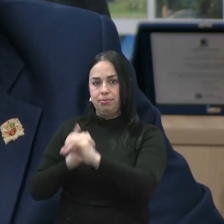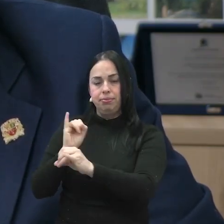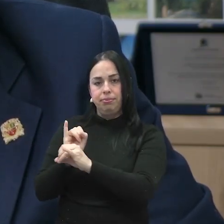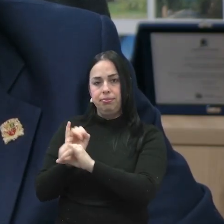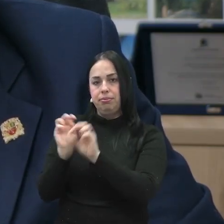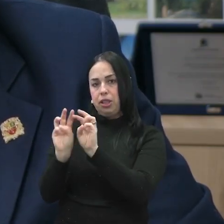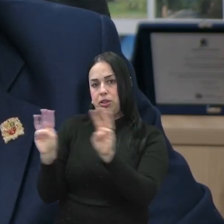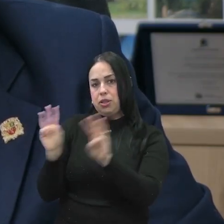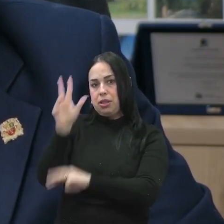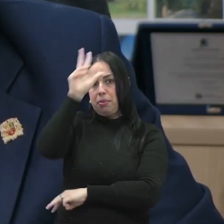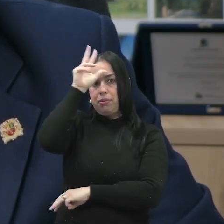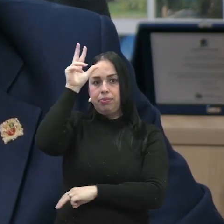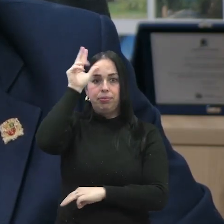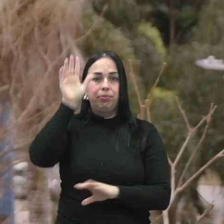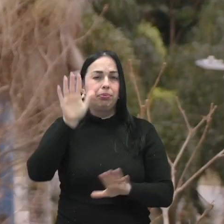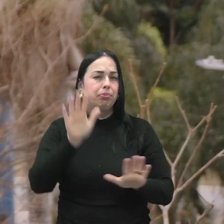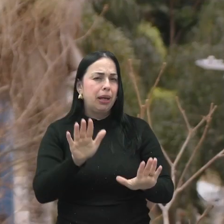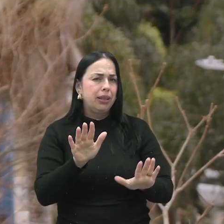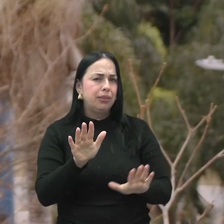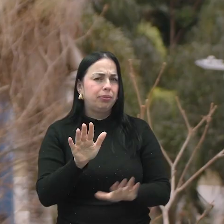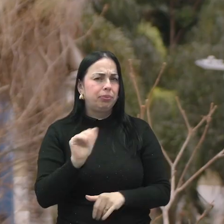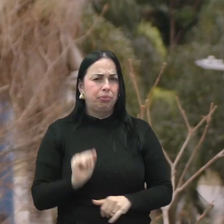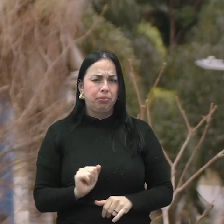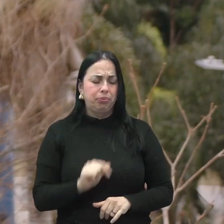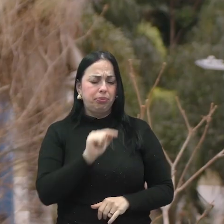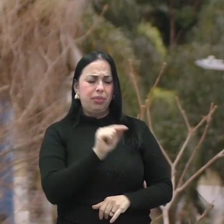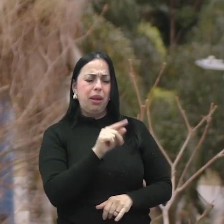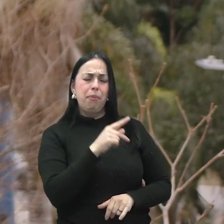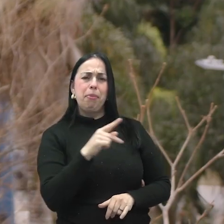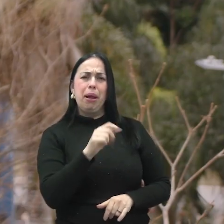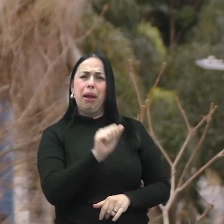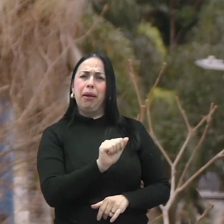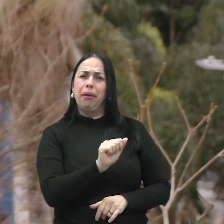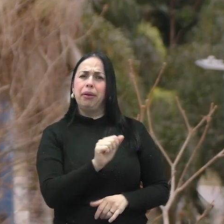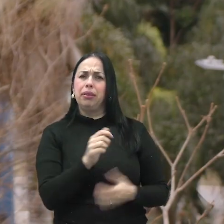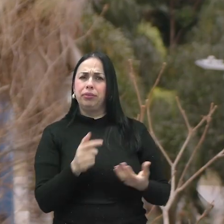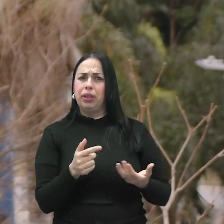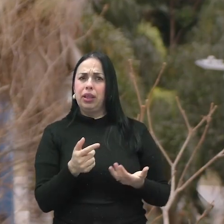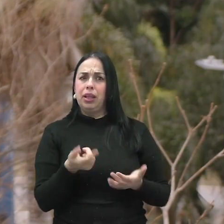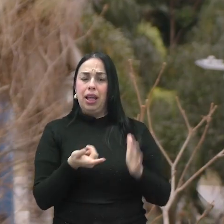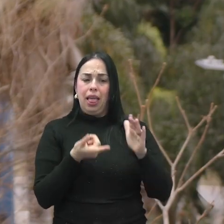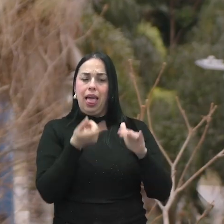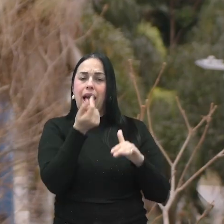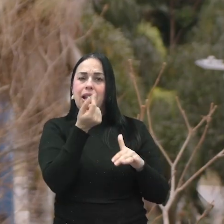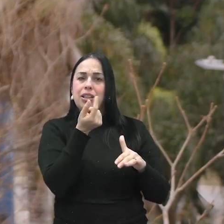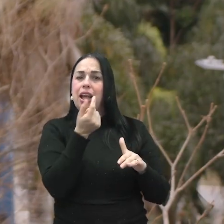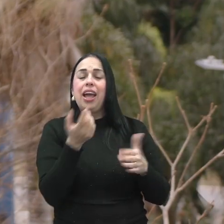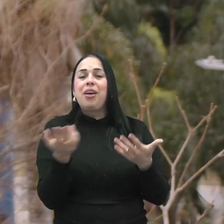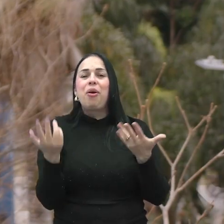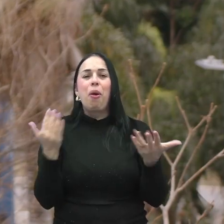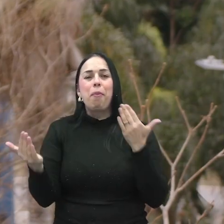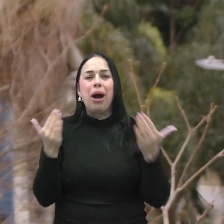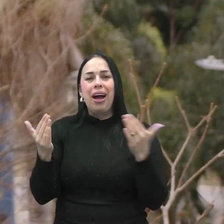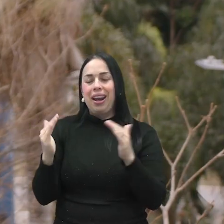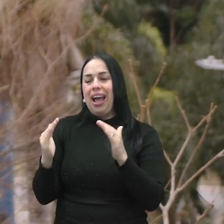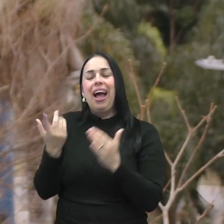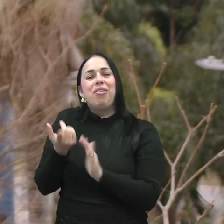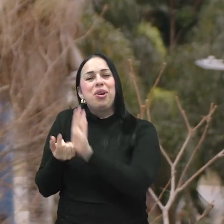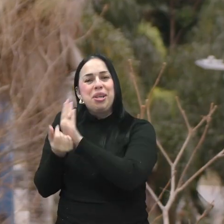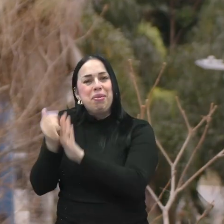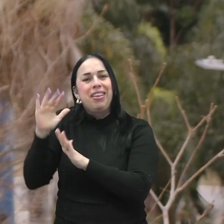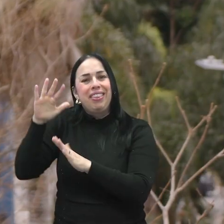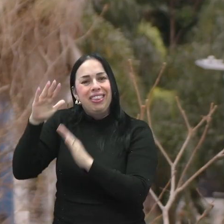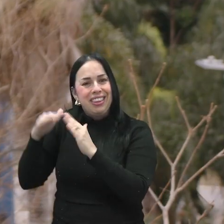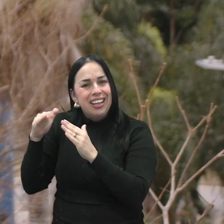pelo site da Prefeitura. Mas afinal, o que é o PPA? É como um orçamento doméstico. Assim como